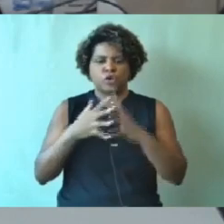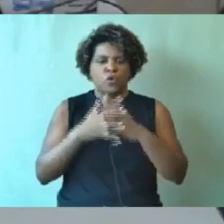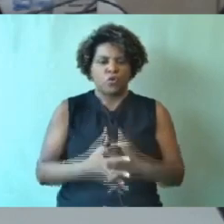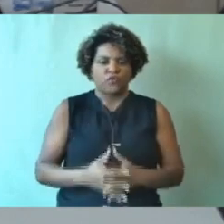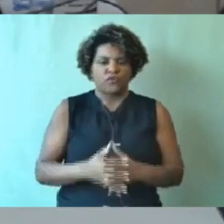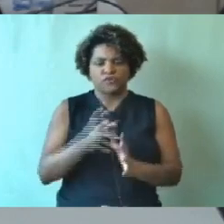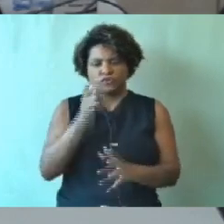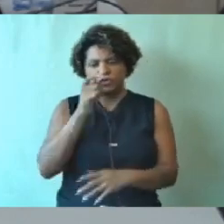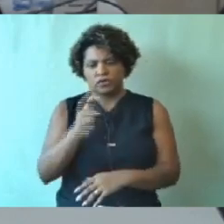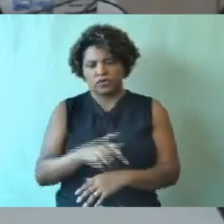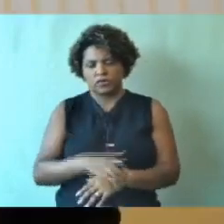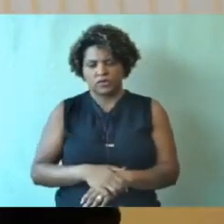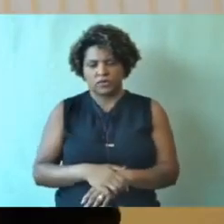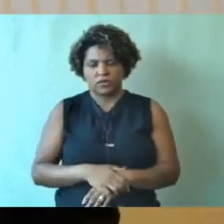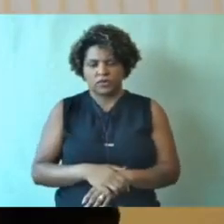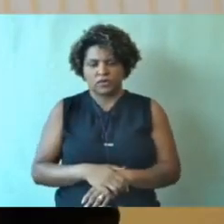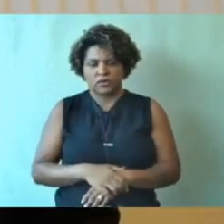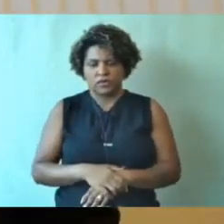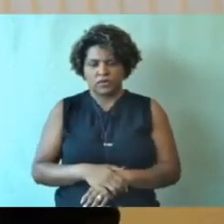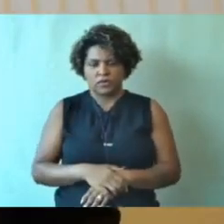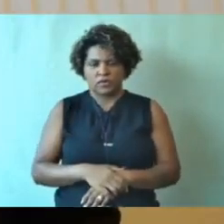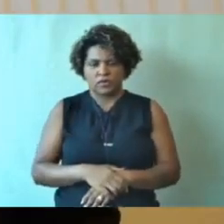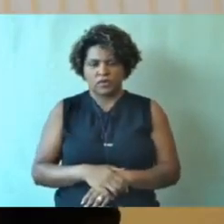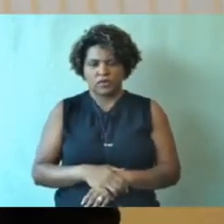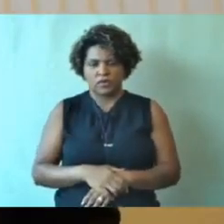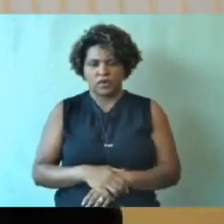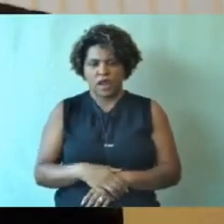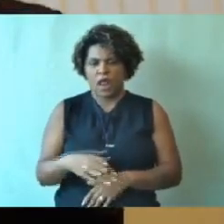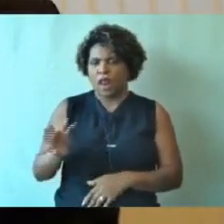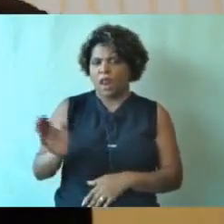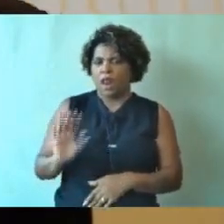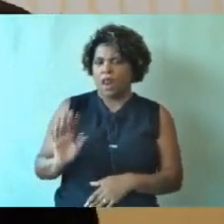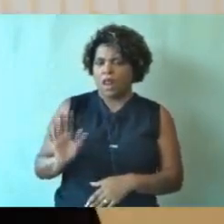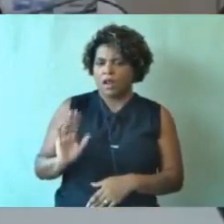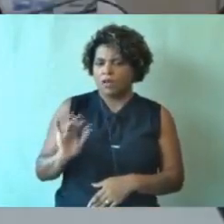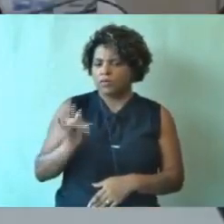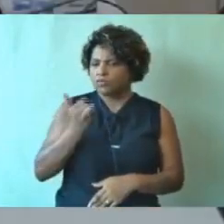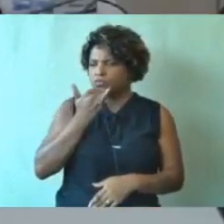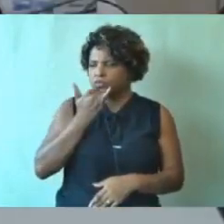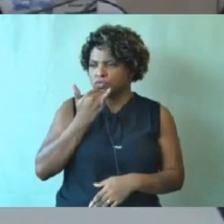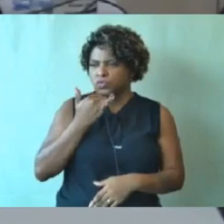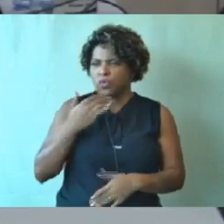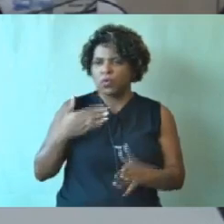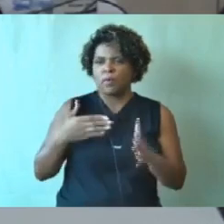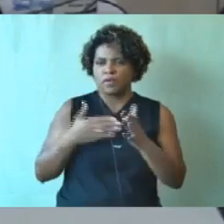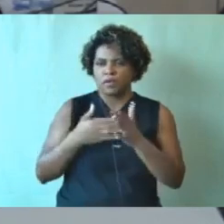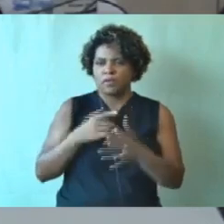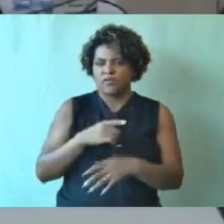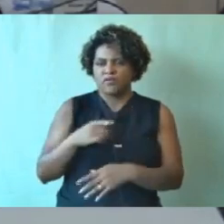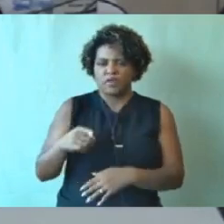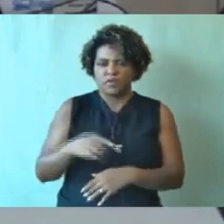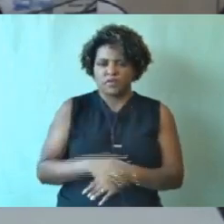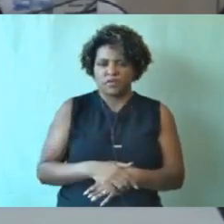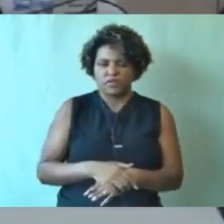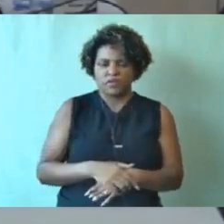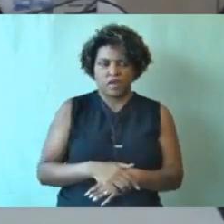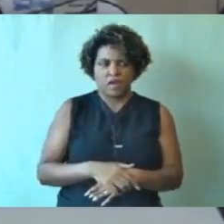aviação toda? Nós temos a reunião do consórcio. Mas não foi unânime a entrada da... Desculpa, interrompi você, por favor.